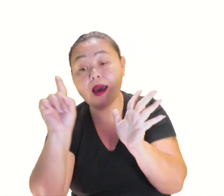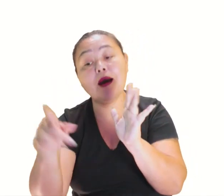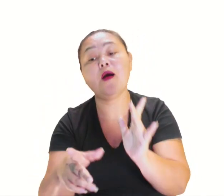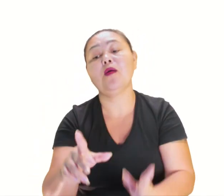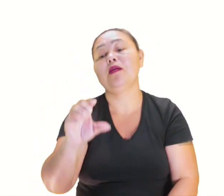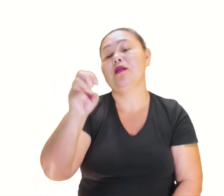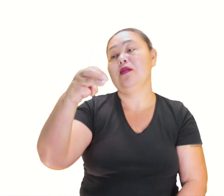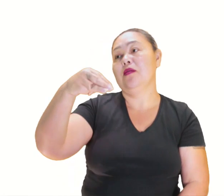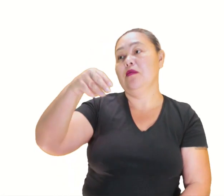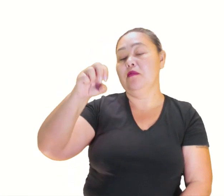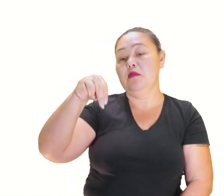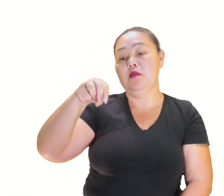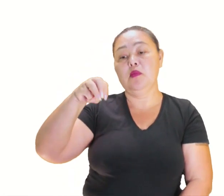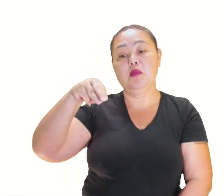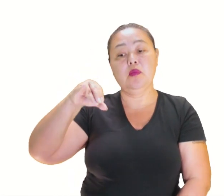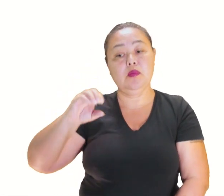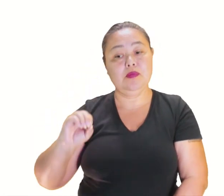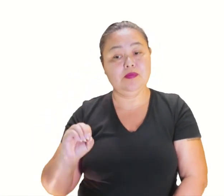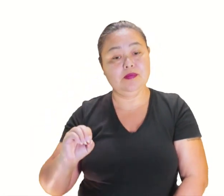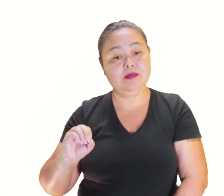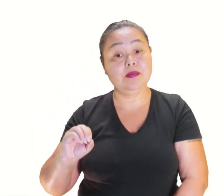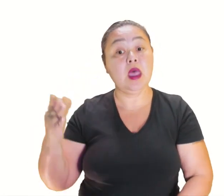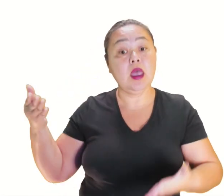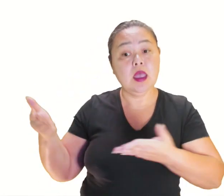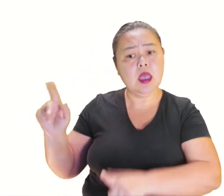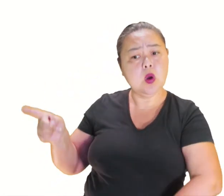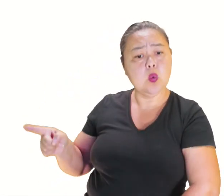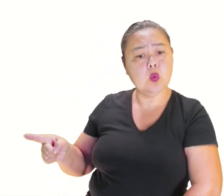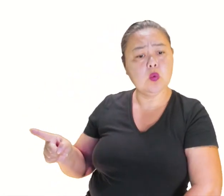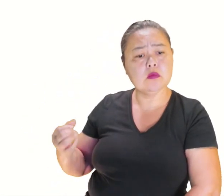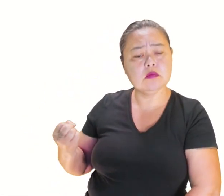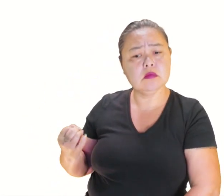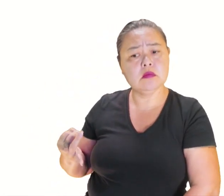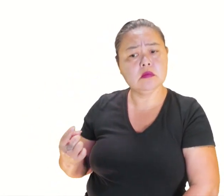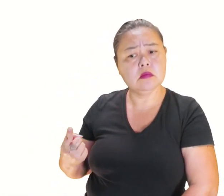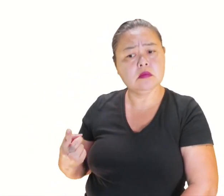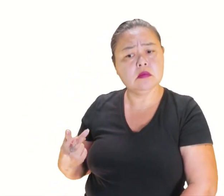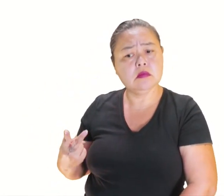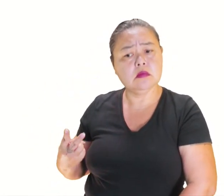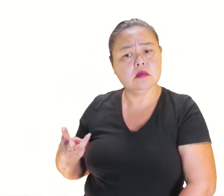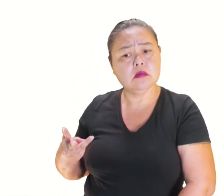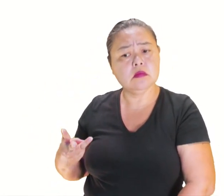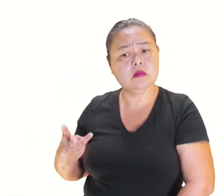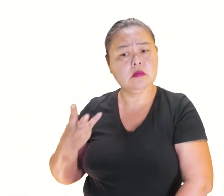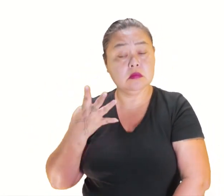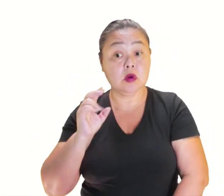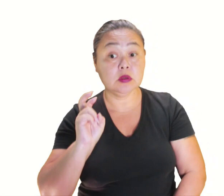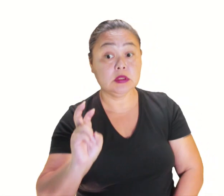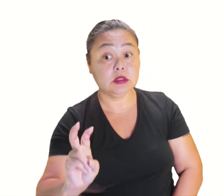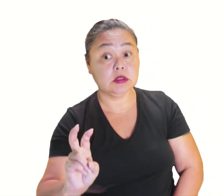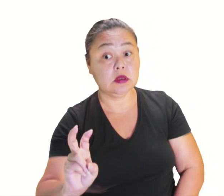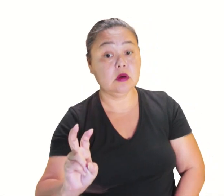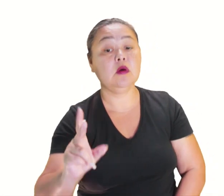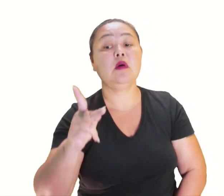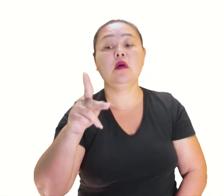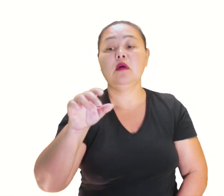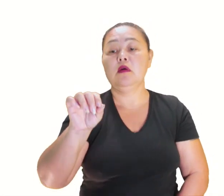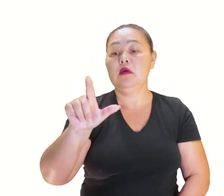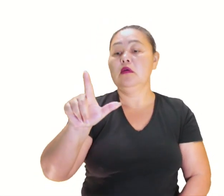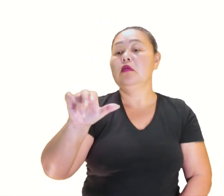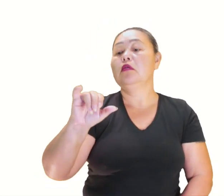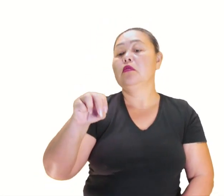um monômio. Tá bom? E agora aqui, um termo, 2, 3, 4, 5. Então aqui ele